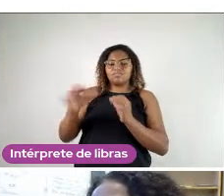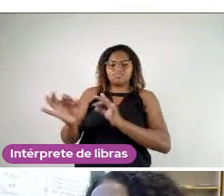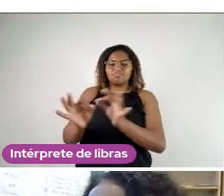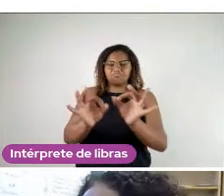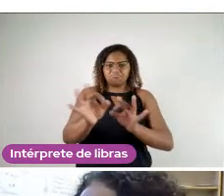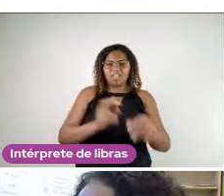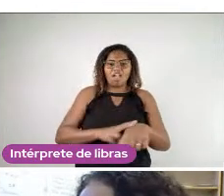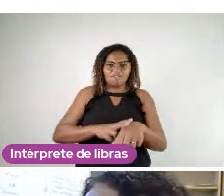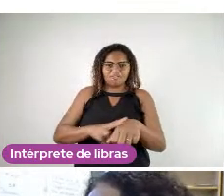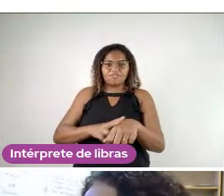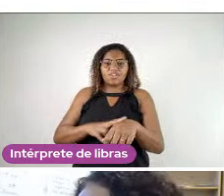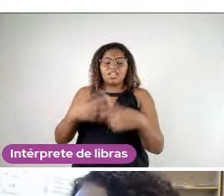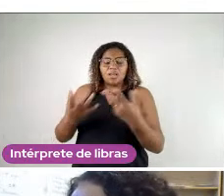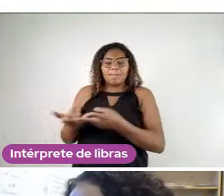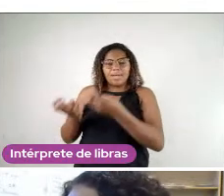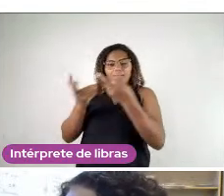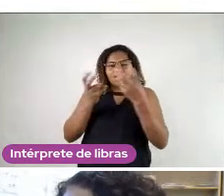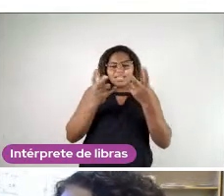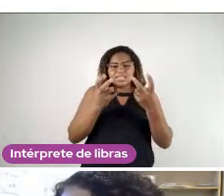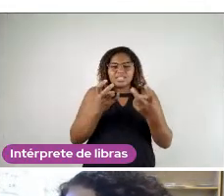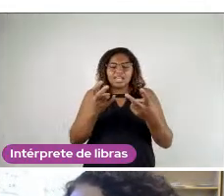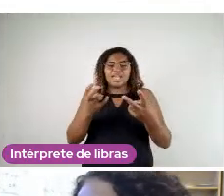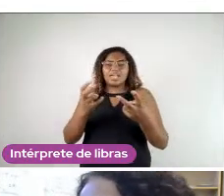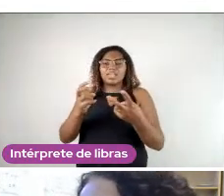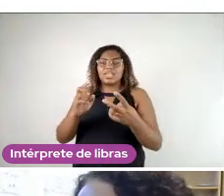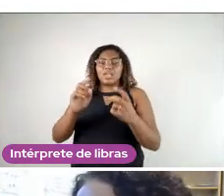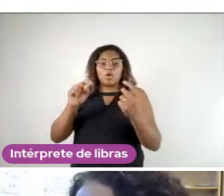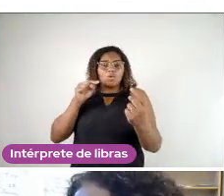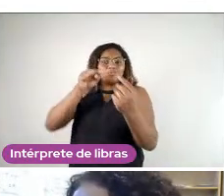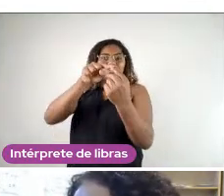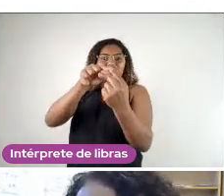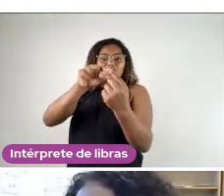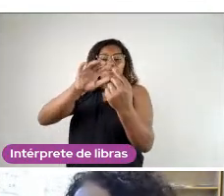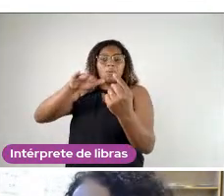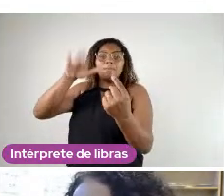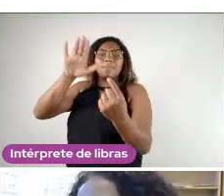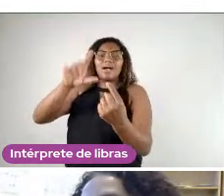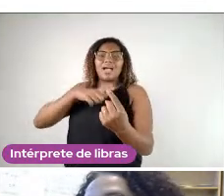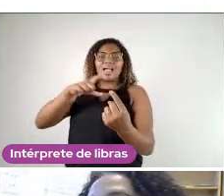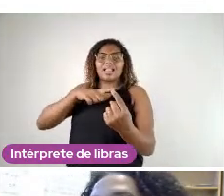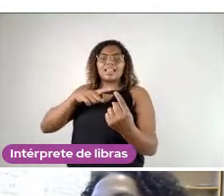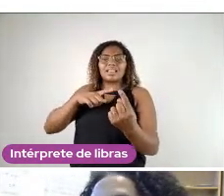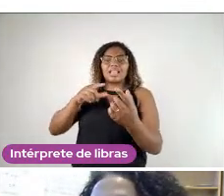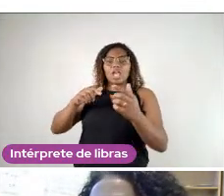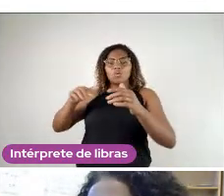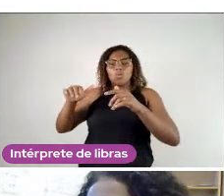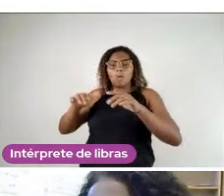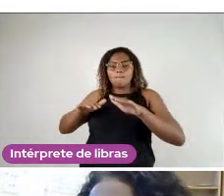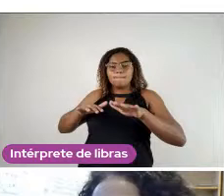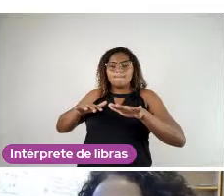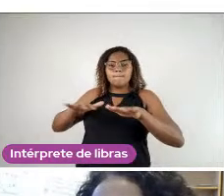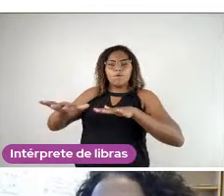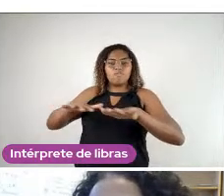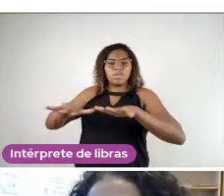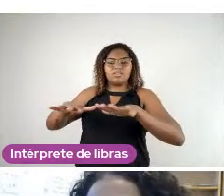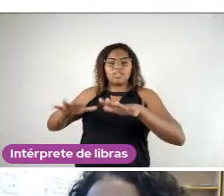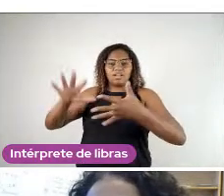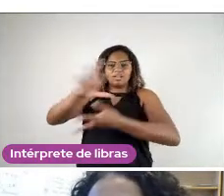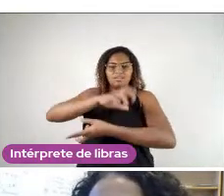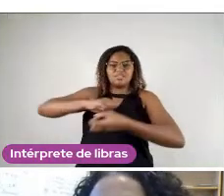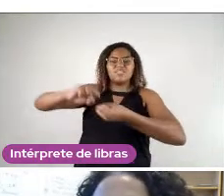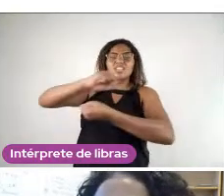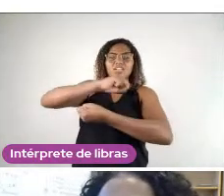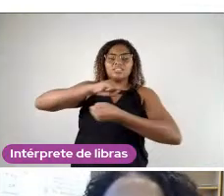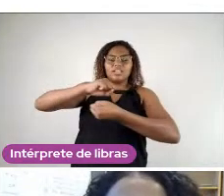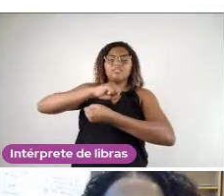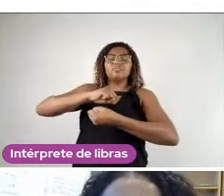né, que além do objetivo, né, de desenvolvimento sustentável 14, as fãs estão relacionadas